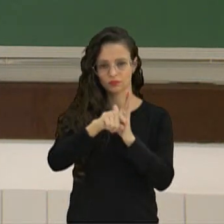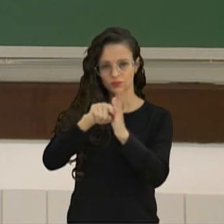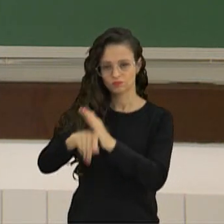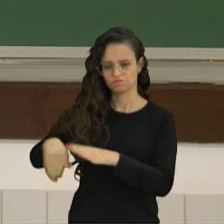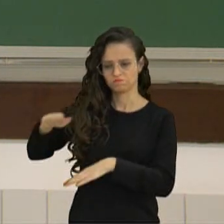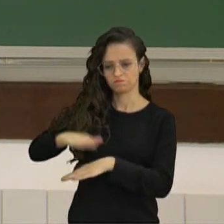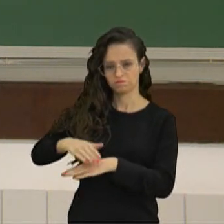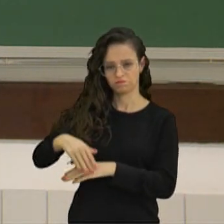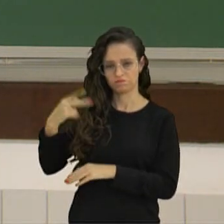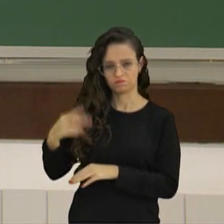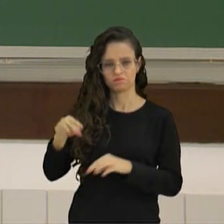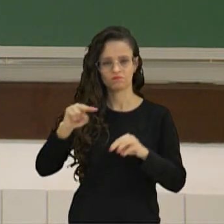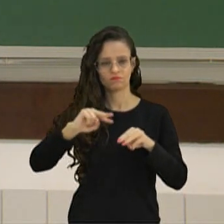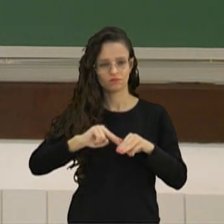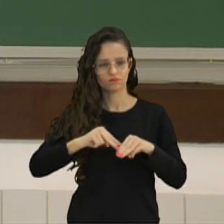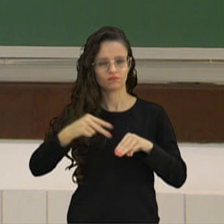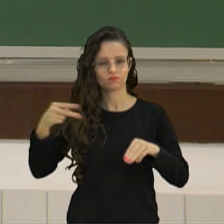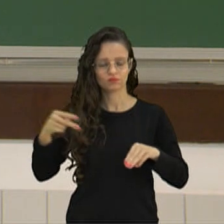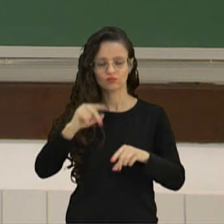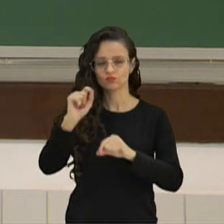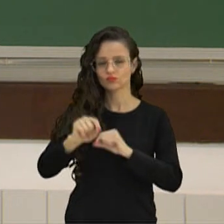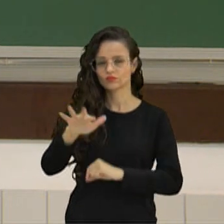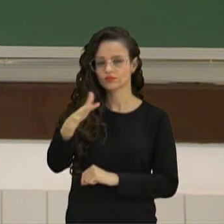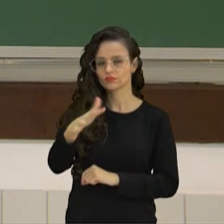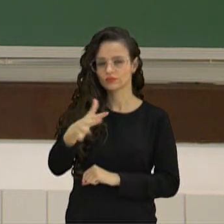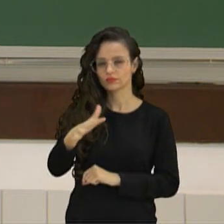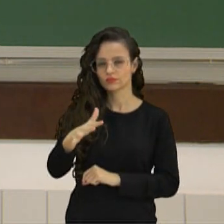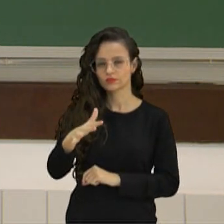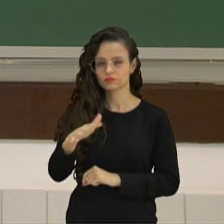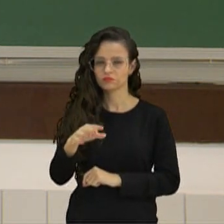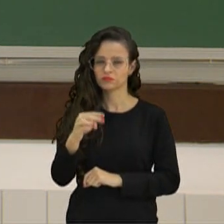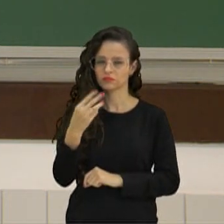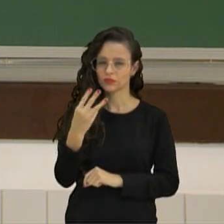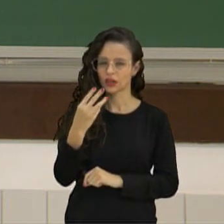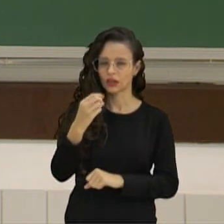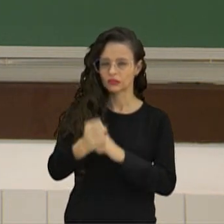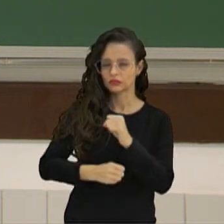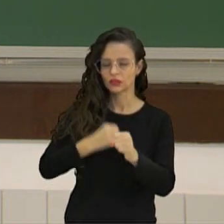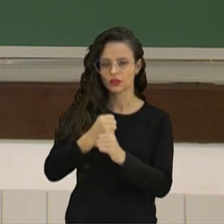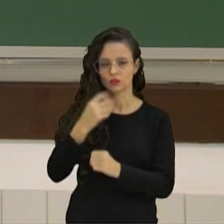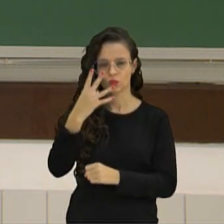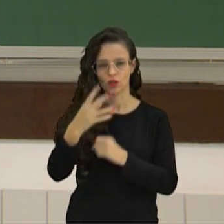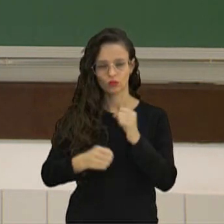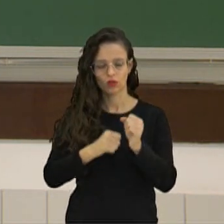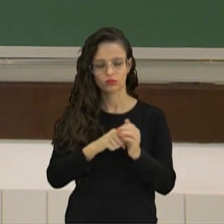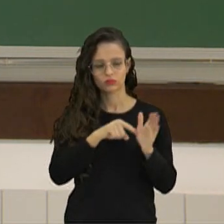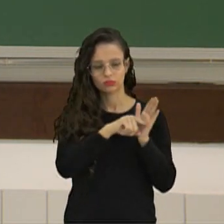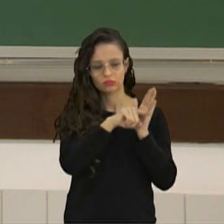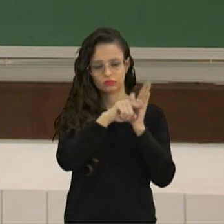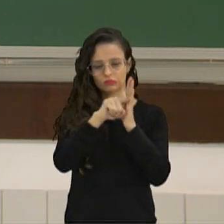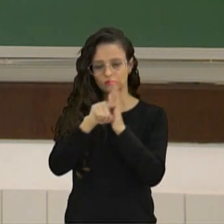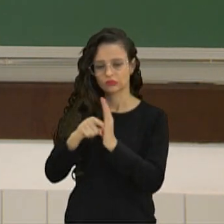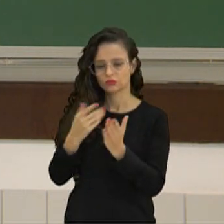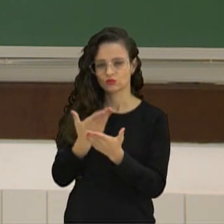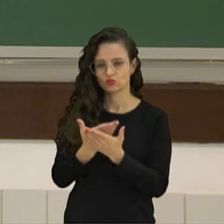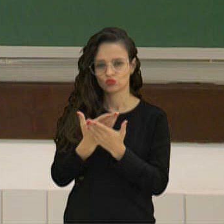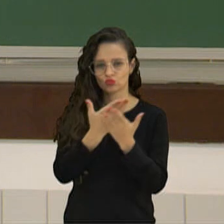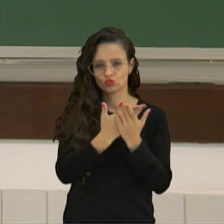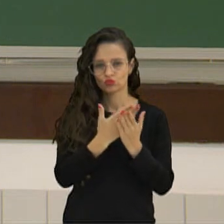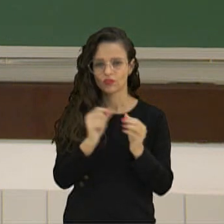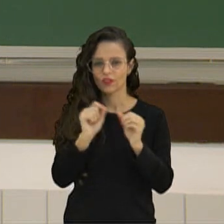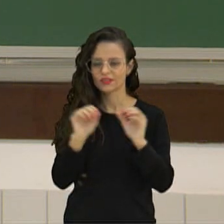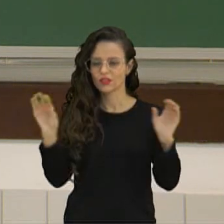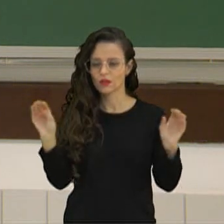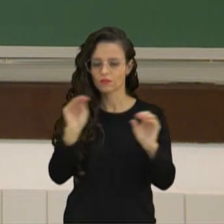pelo Mendel foram feitos em aproximadamente 3, 4 anos. Imagine, ele ficou de 3 a 4 anos fazendo